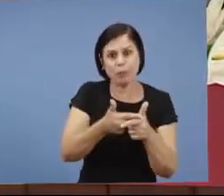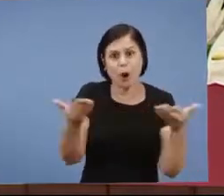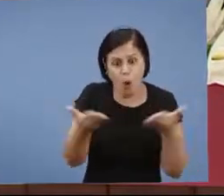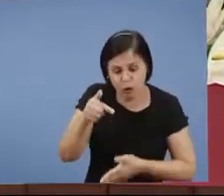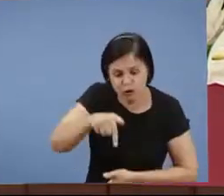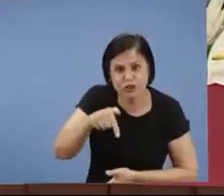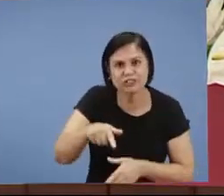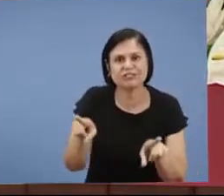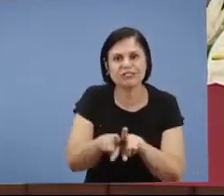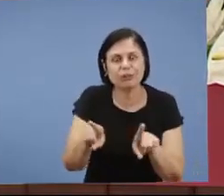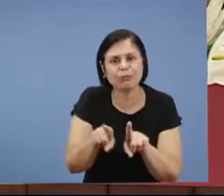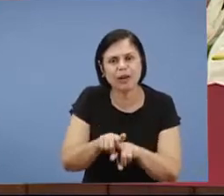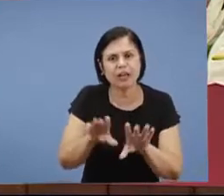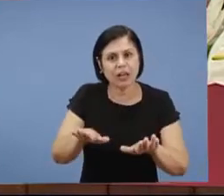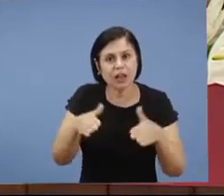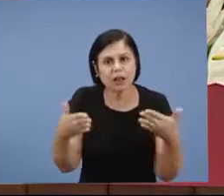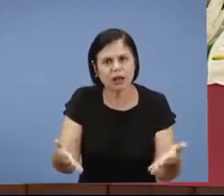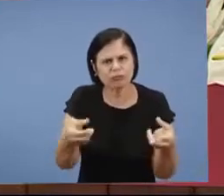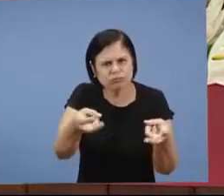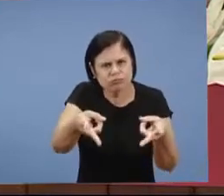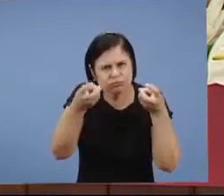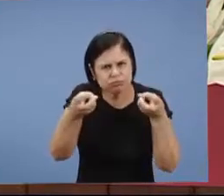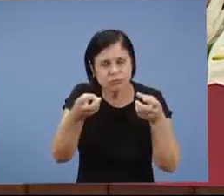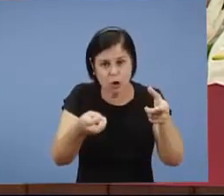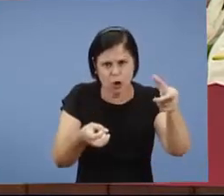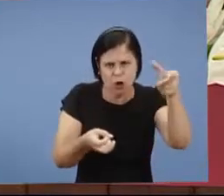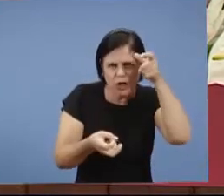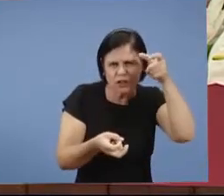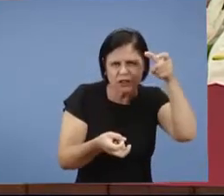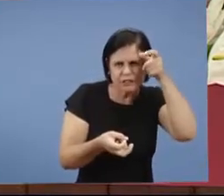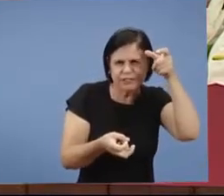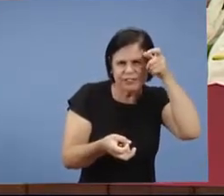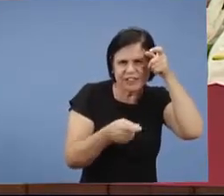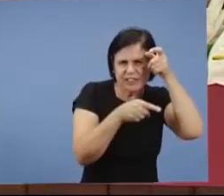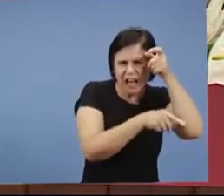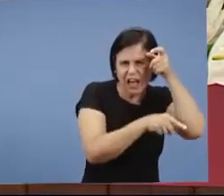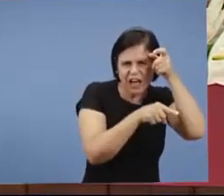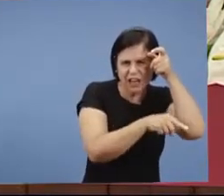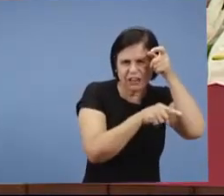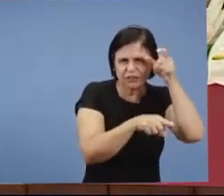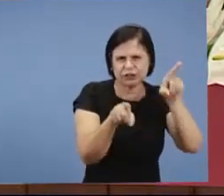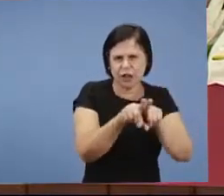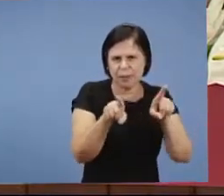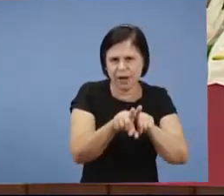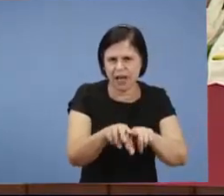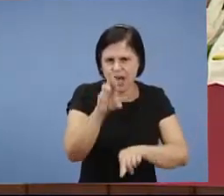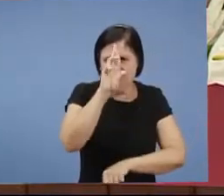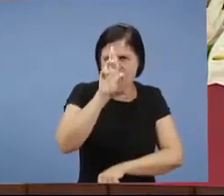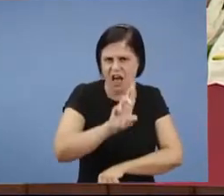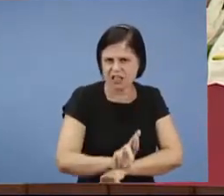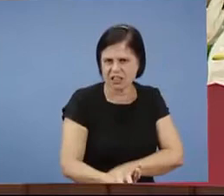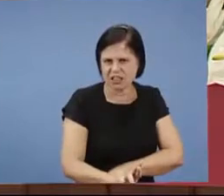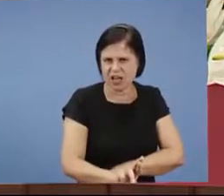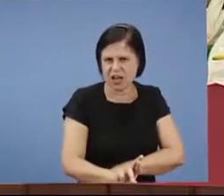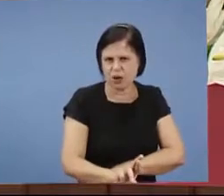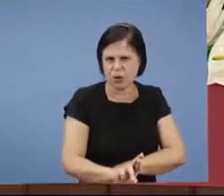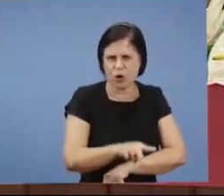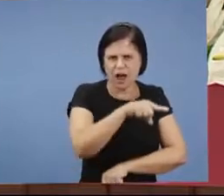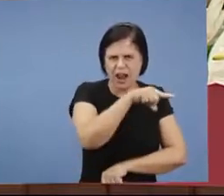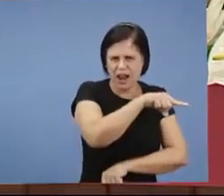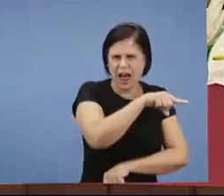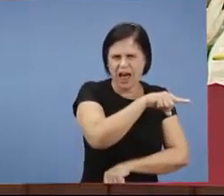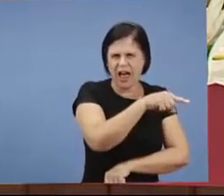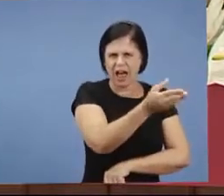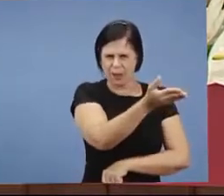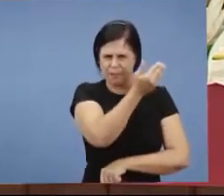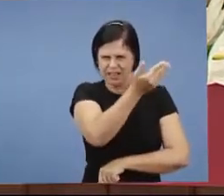nossos dias. Então veja só, o adversário e a carne que se levantaram no período de